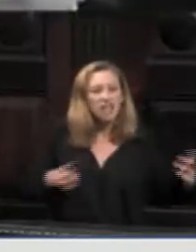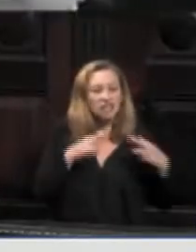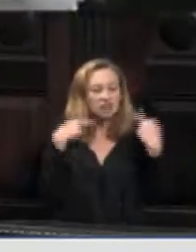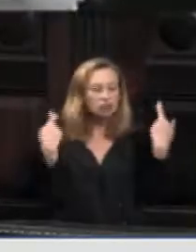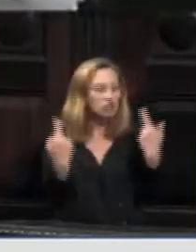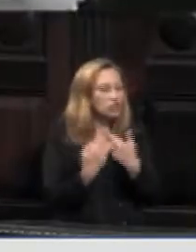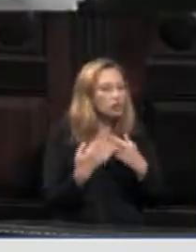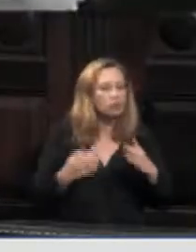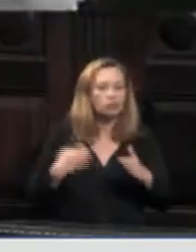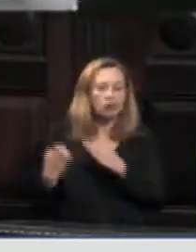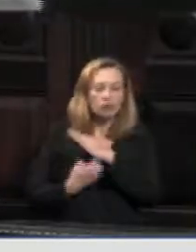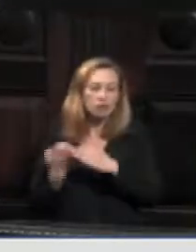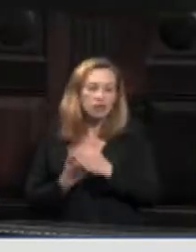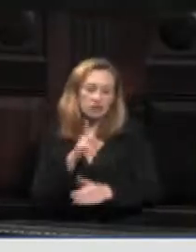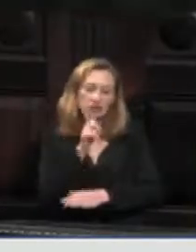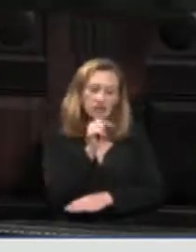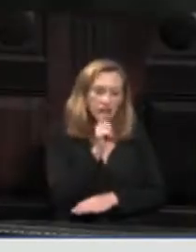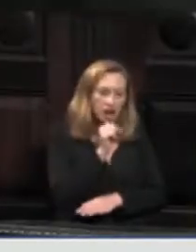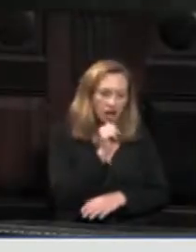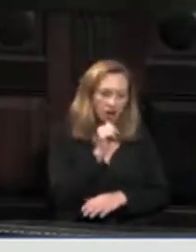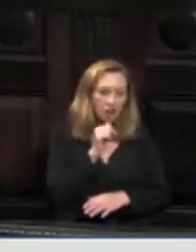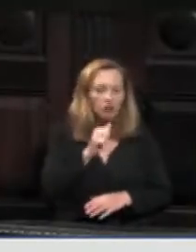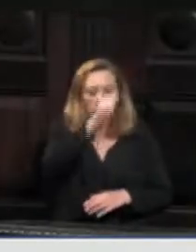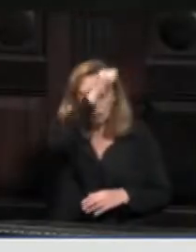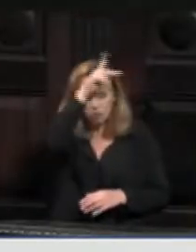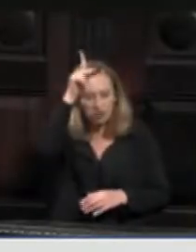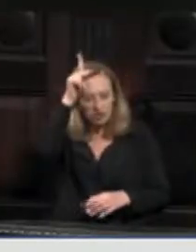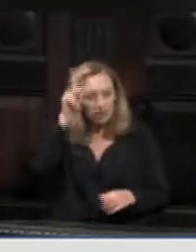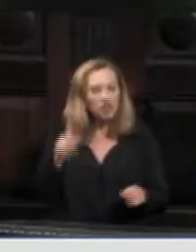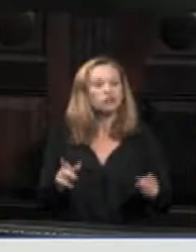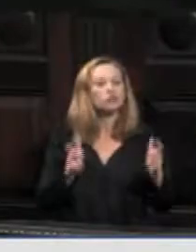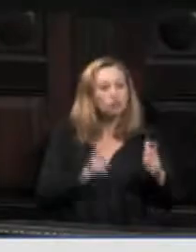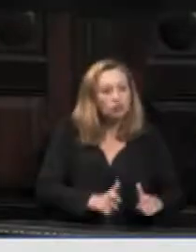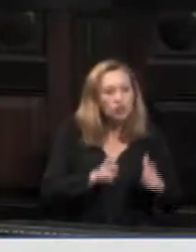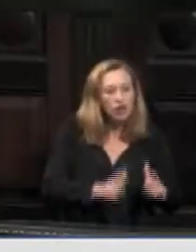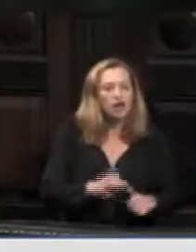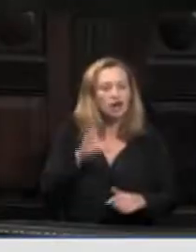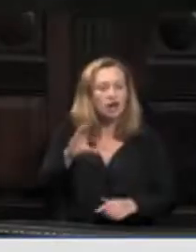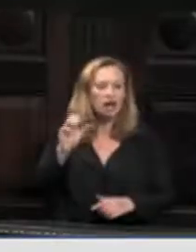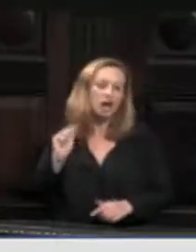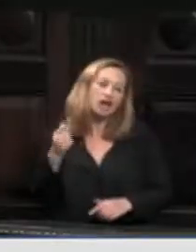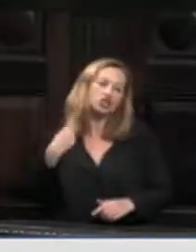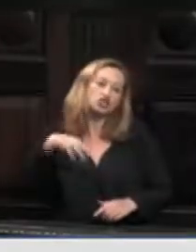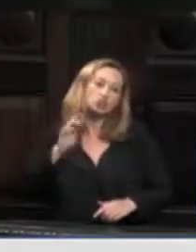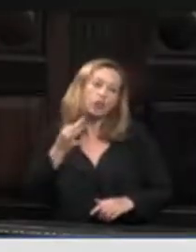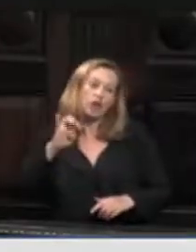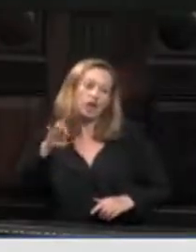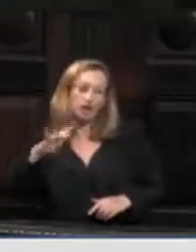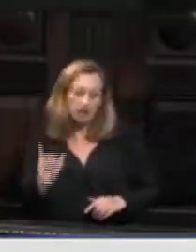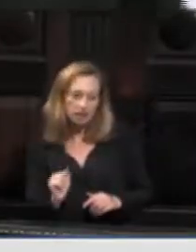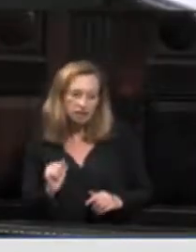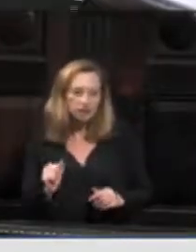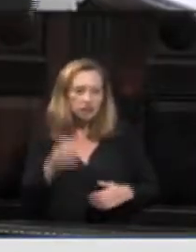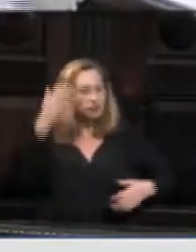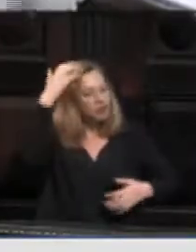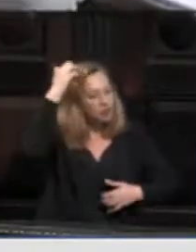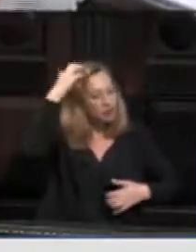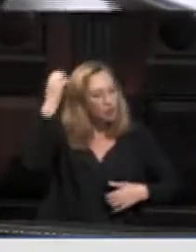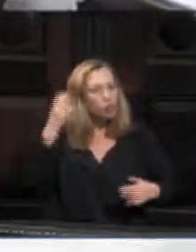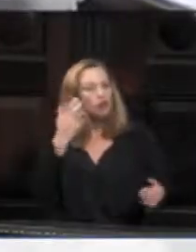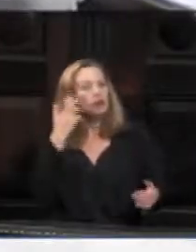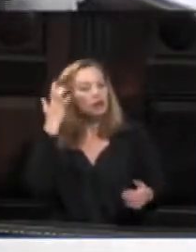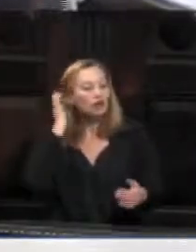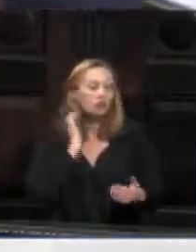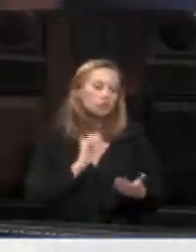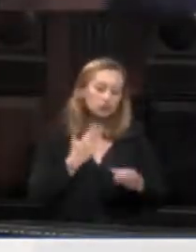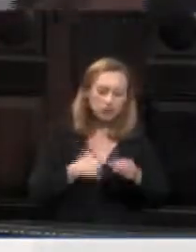na SEDAI com o prefeito de Cachoeiras de Macacu, para que o município assinasse o convênio com a SEDAI.